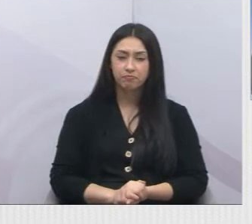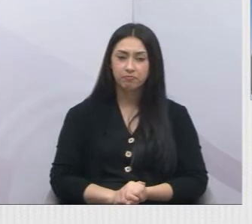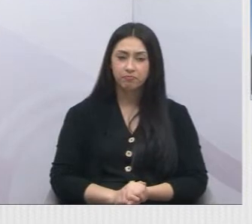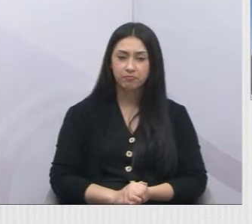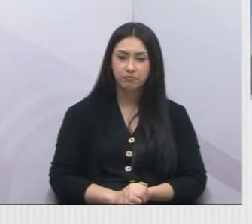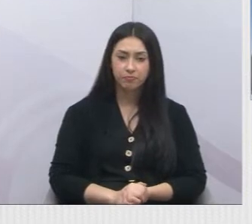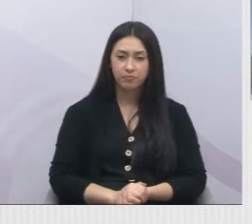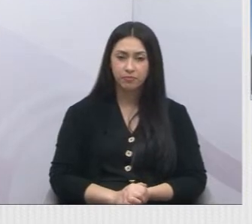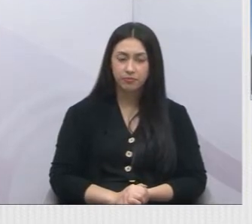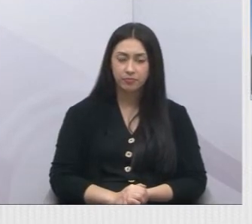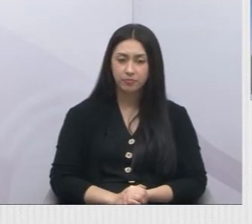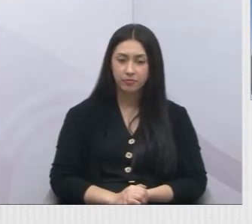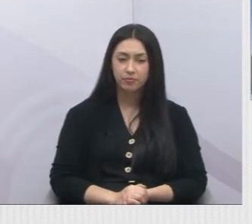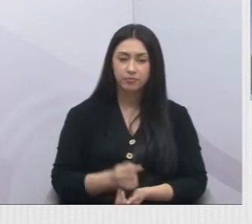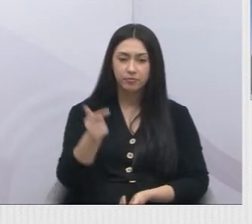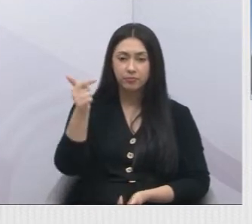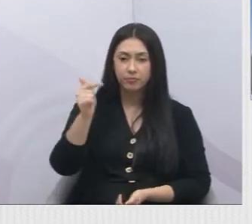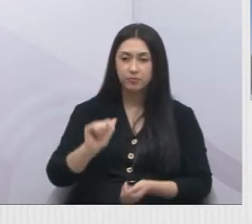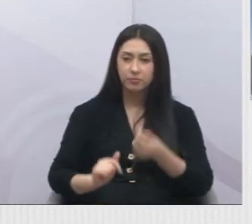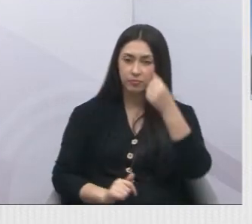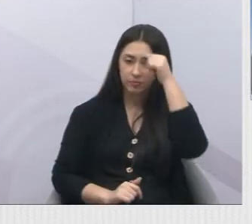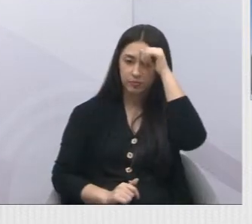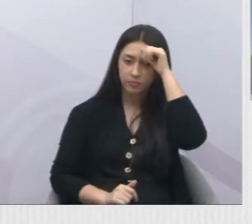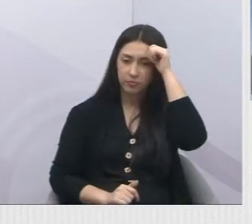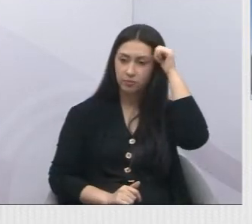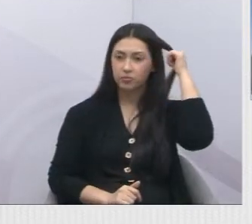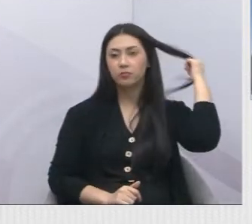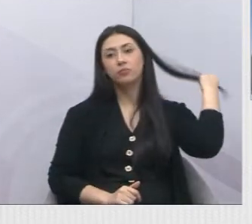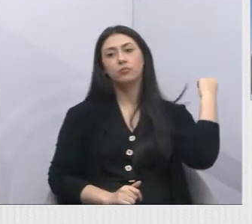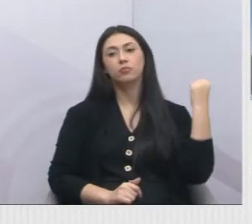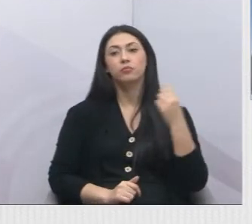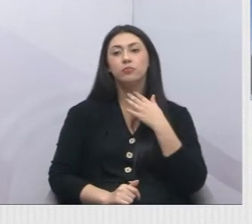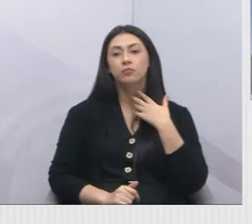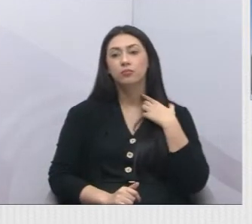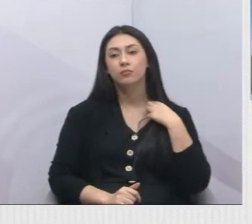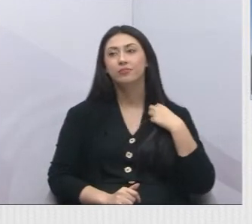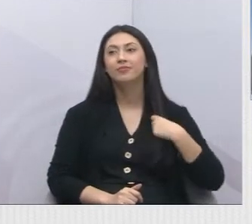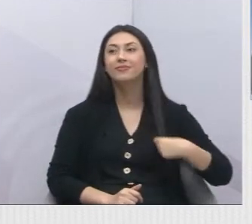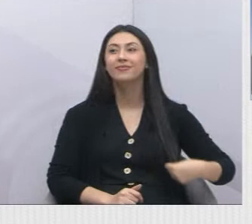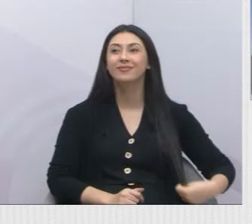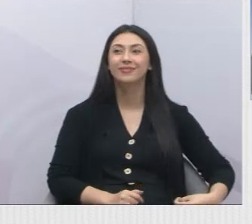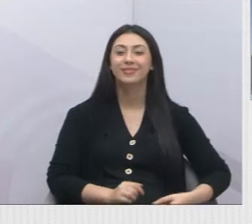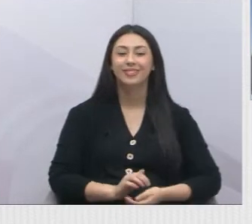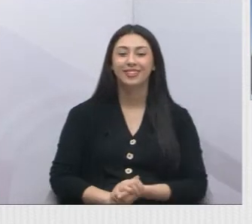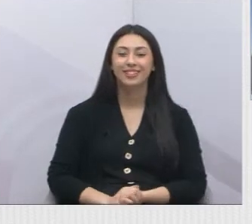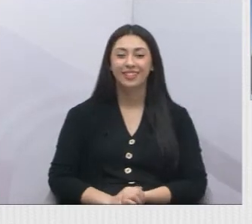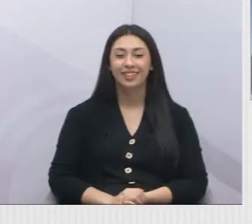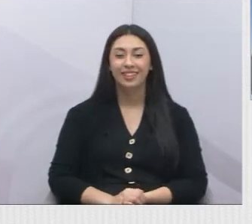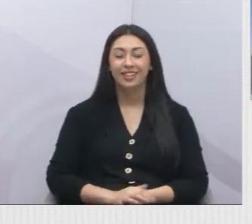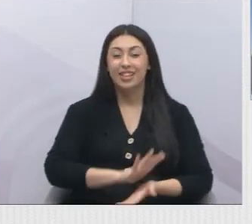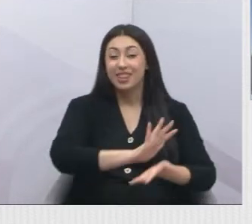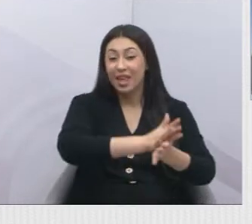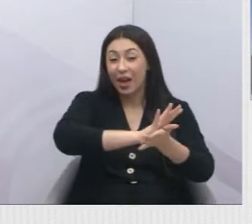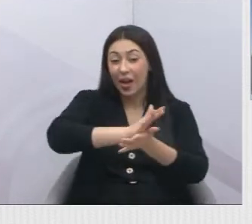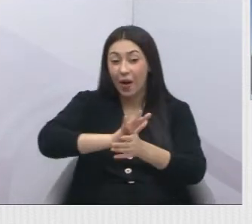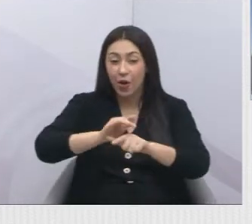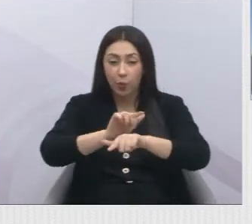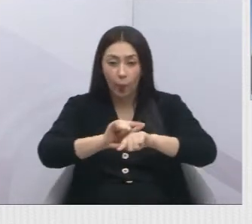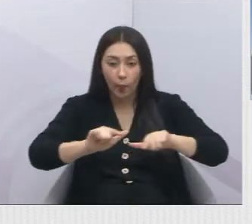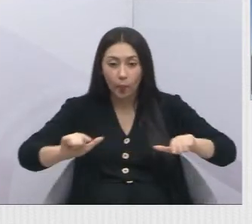local. Pode ir para o próximo? Aí eu quero agradecer ao pessoal da equipe Tapa Buraco, que nos